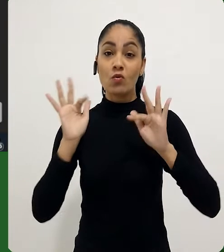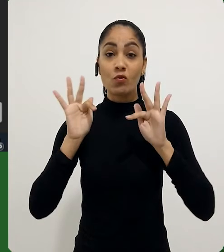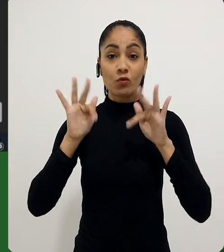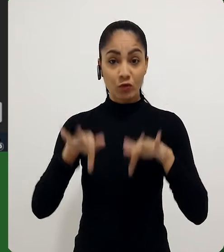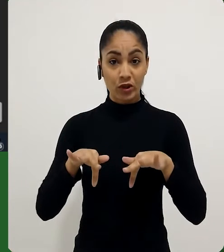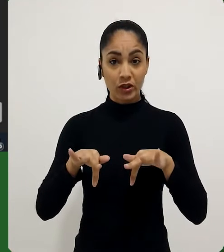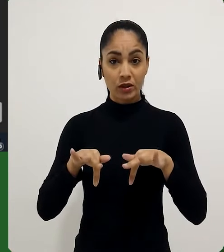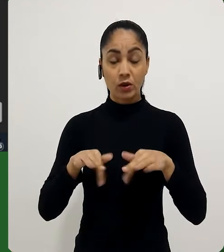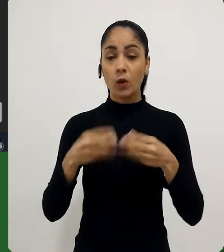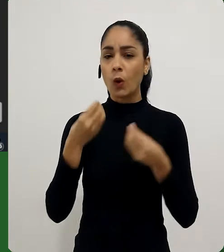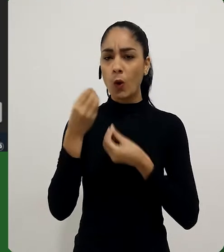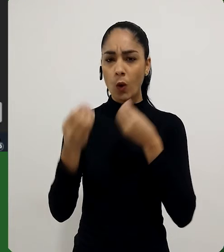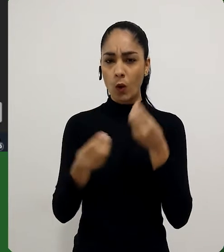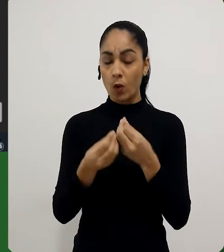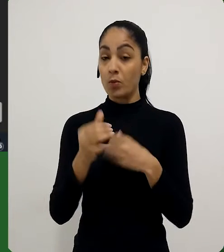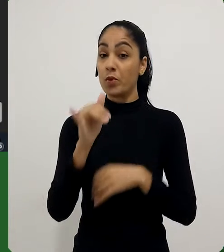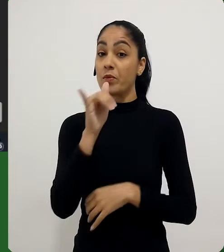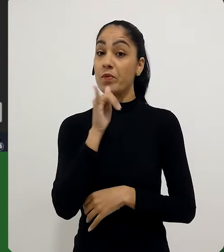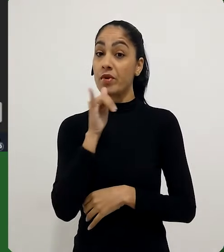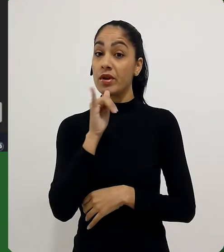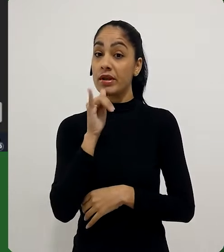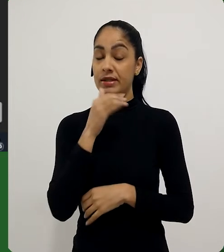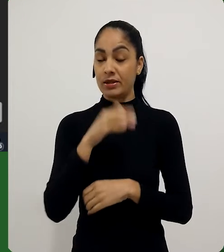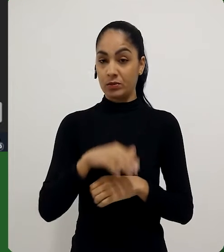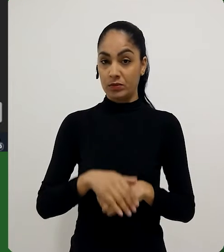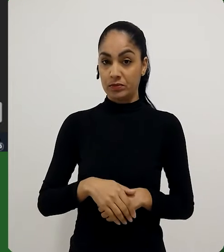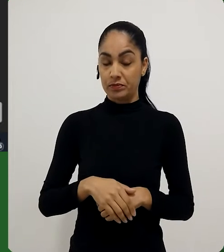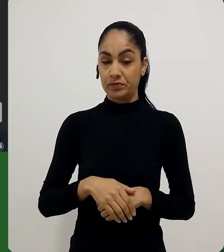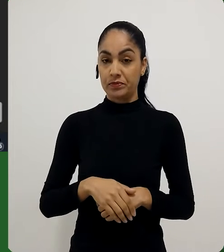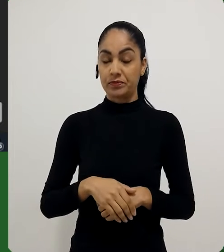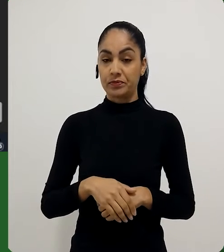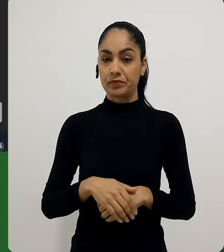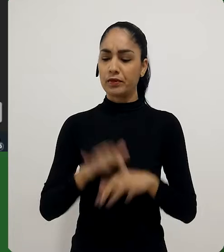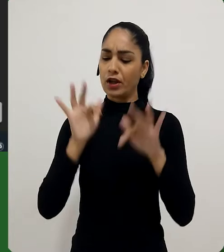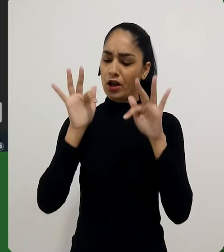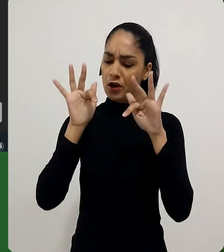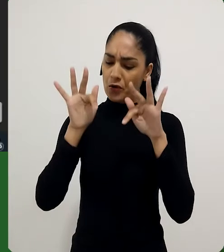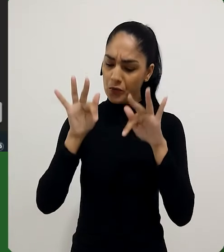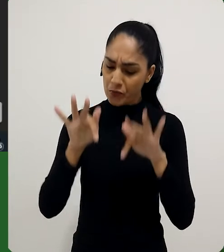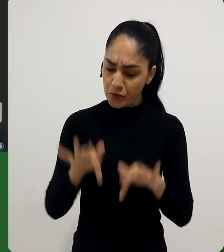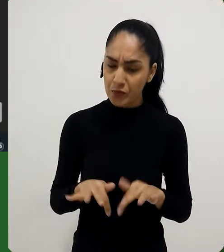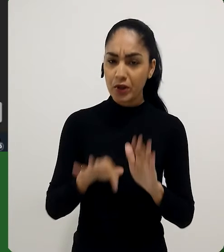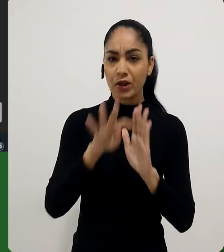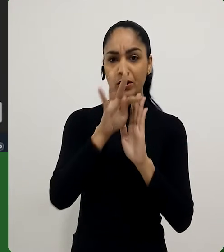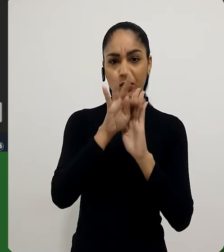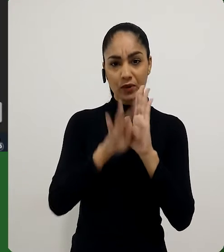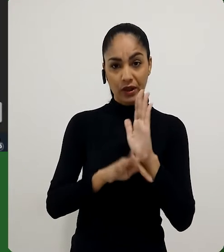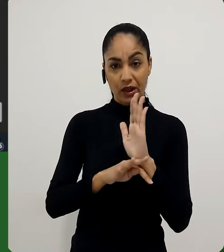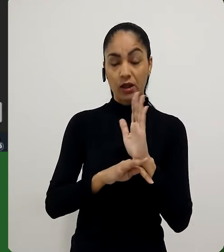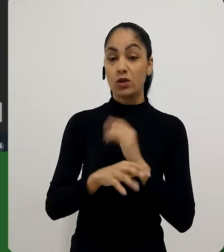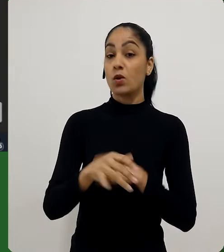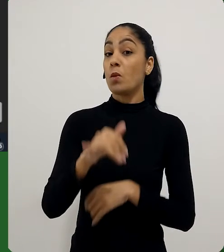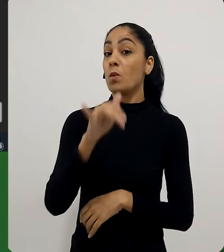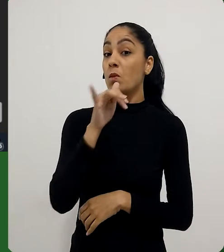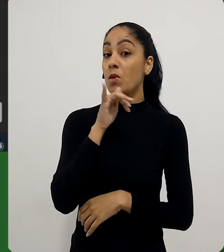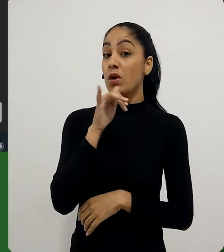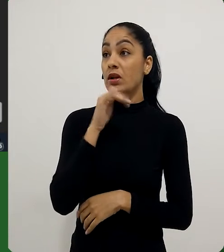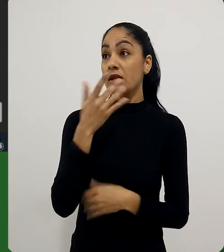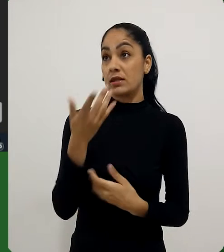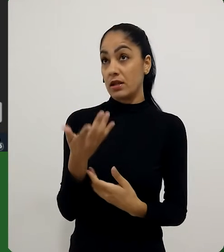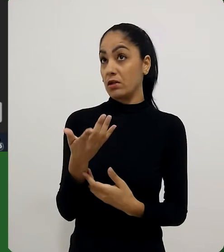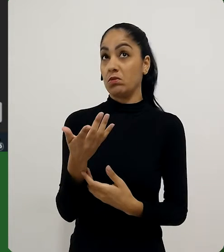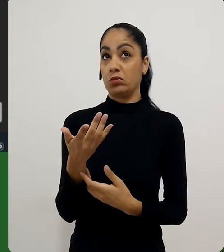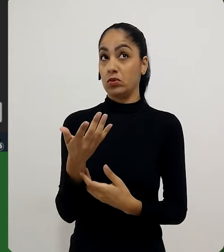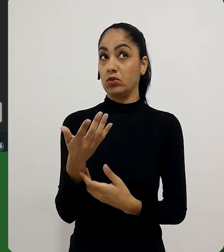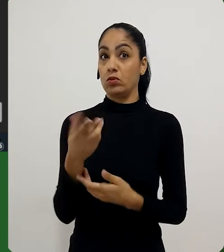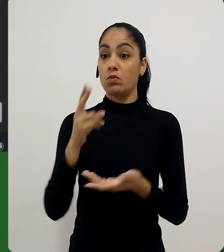certos fechos que nós vamos comentar agora, né? Então, quando você dirigiu uma mensagem